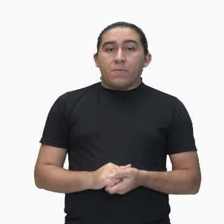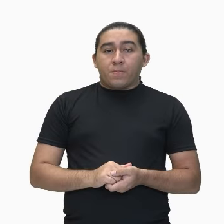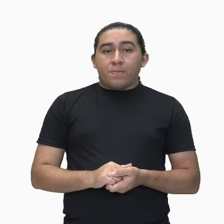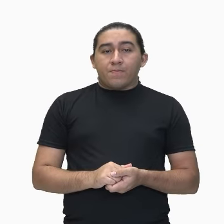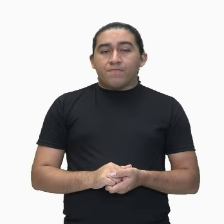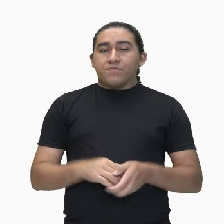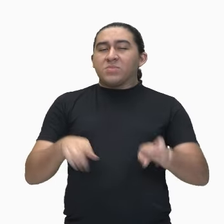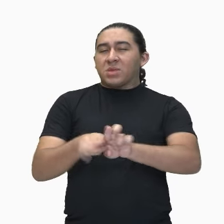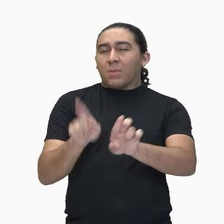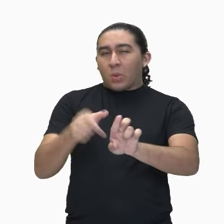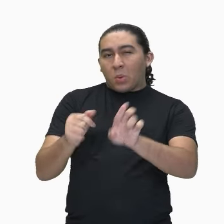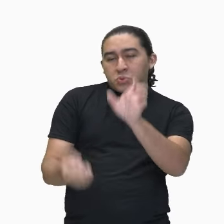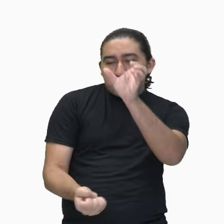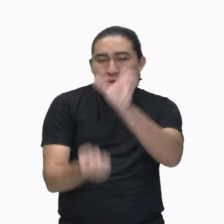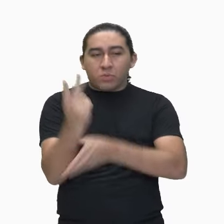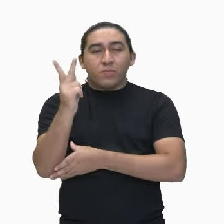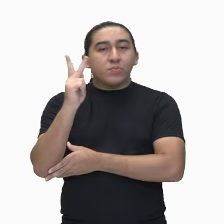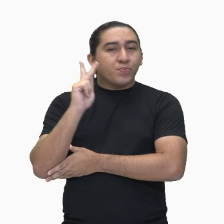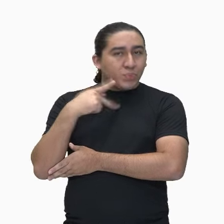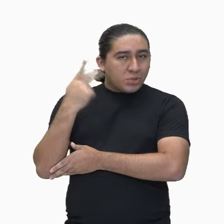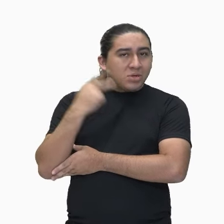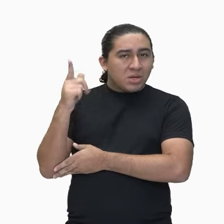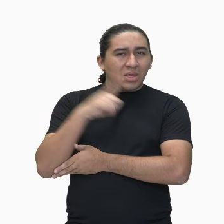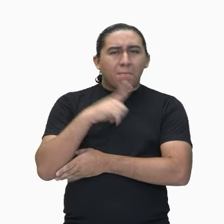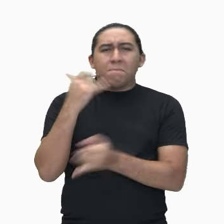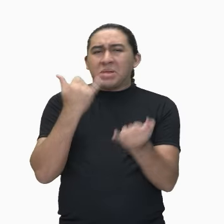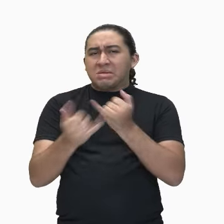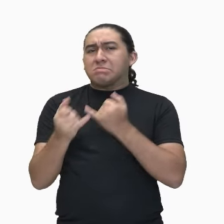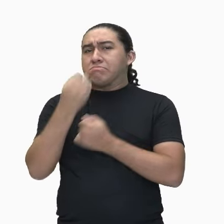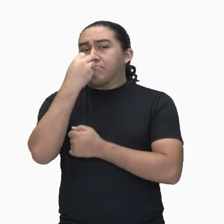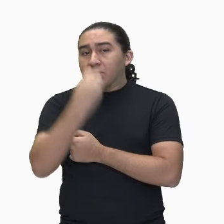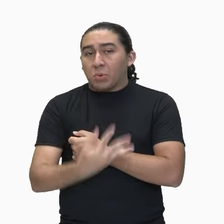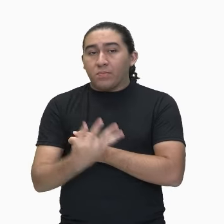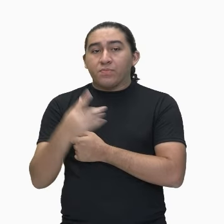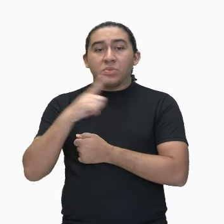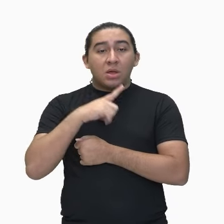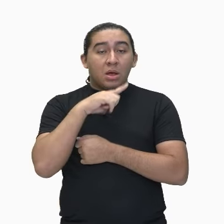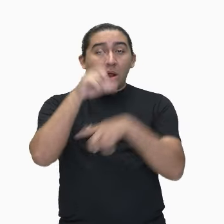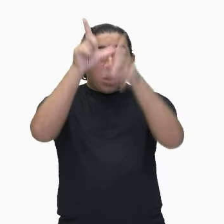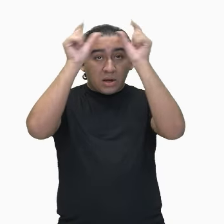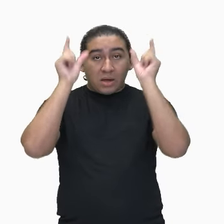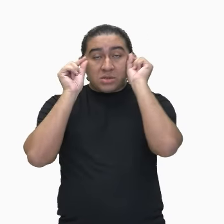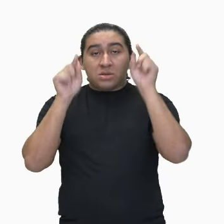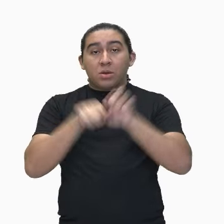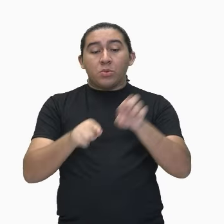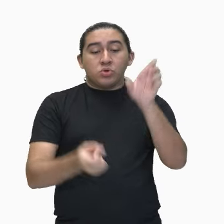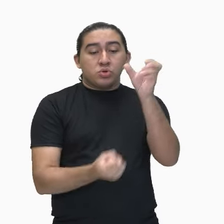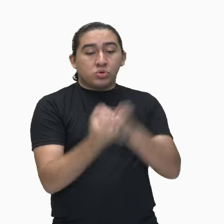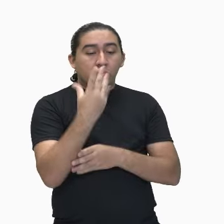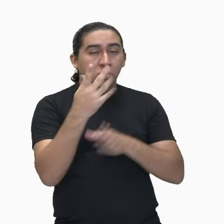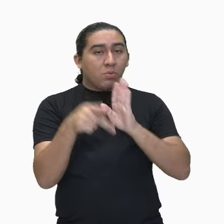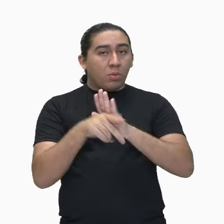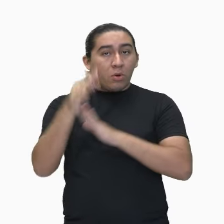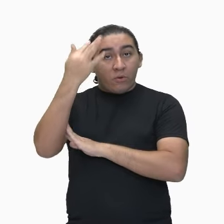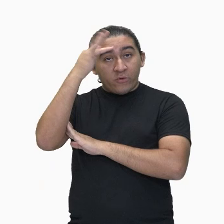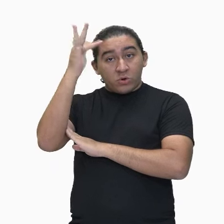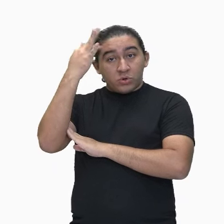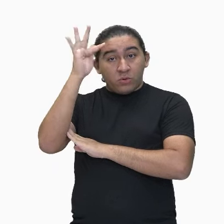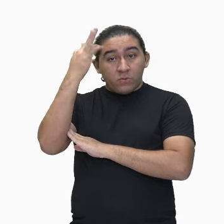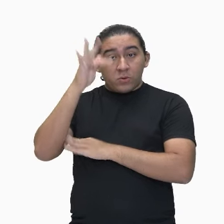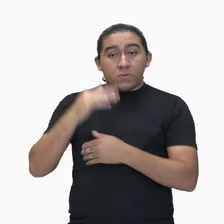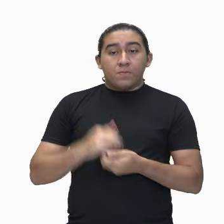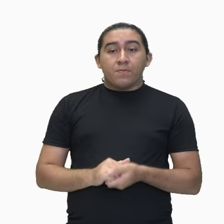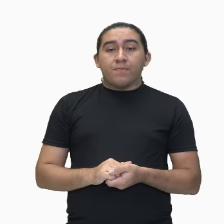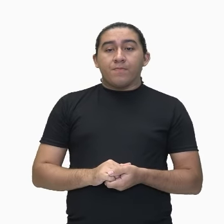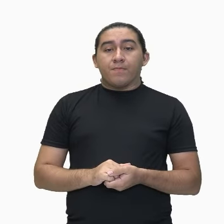uma luva isso daí, na Grécia e para o pensamento, para o surgimento da filosofia, tá? Por quê?